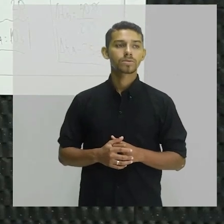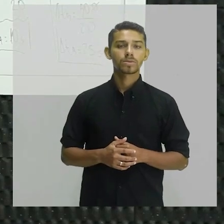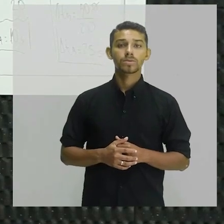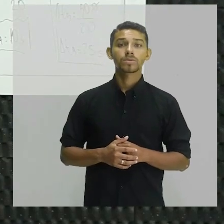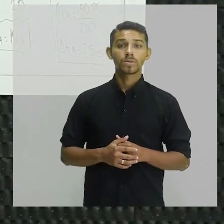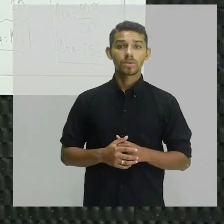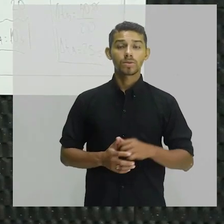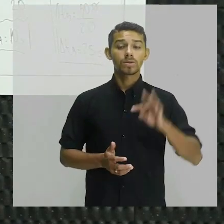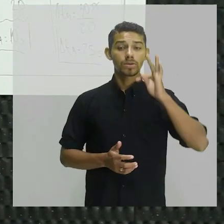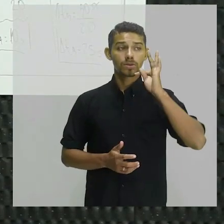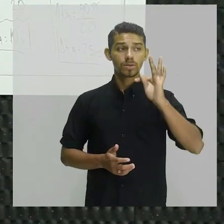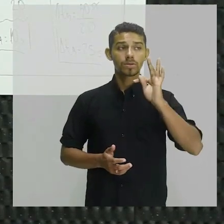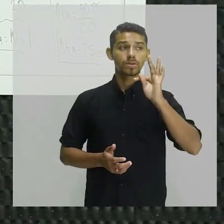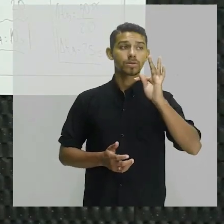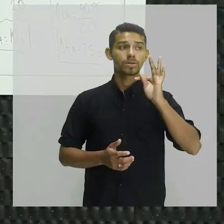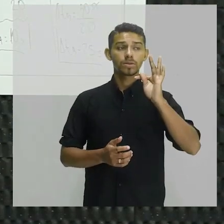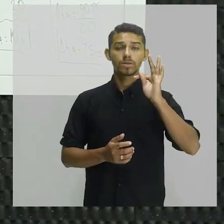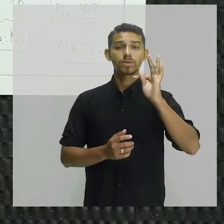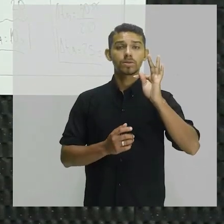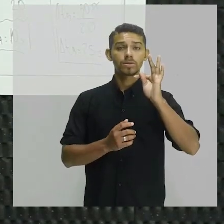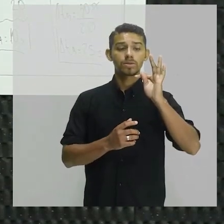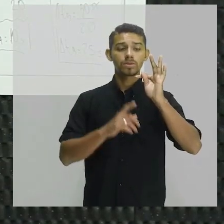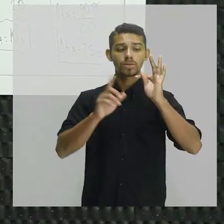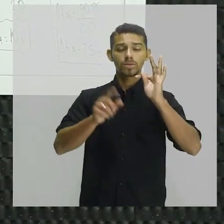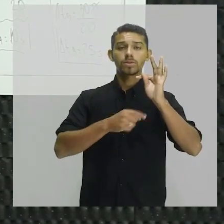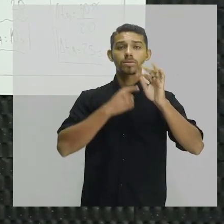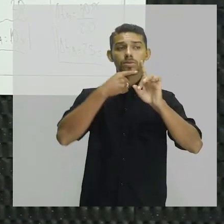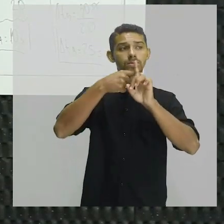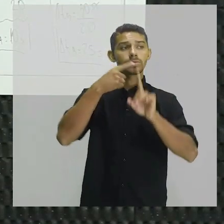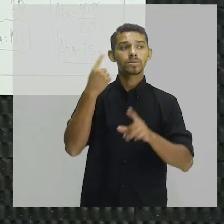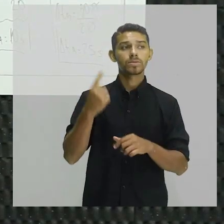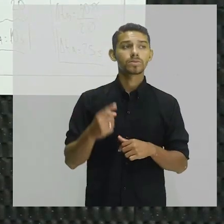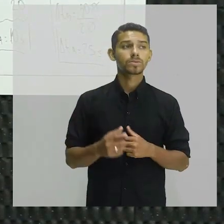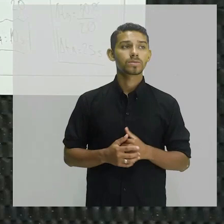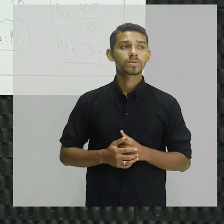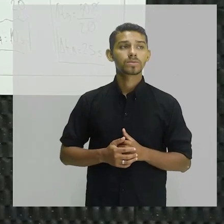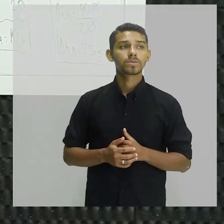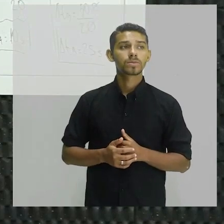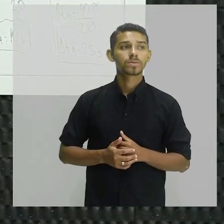É o tempo mais 1, tá ok? Então o espaço 2,